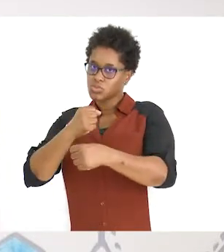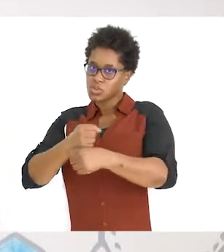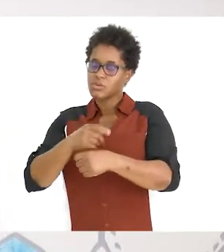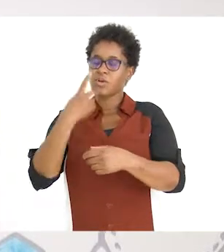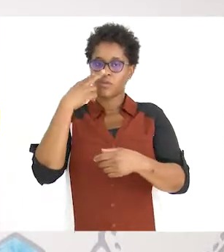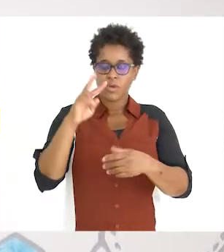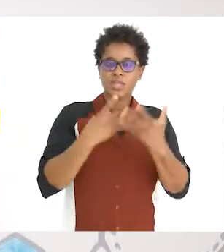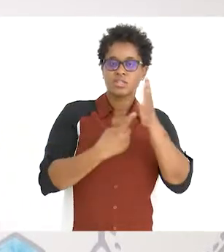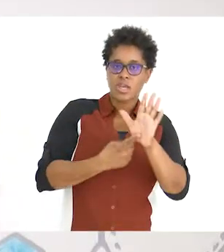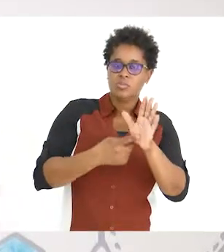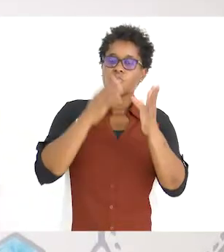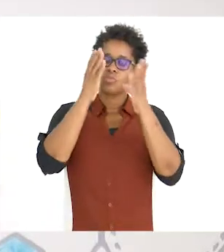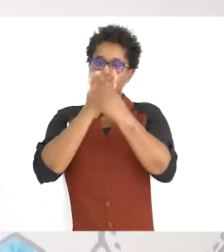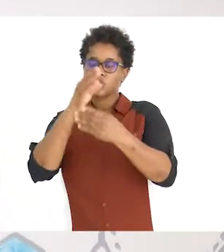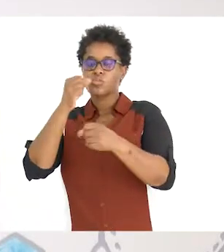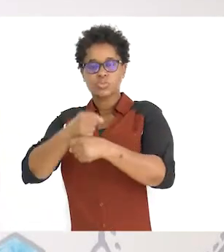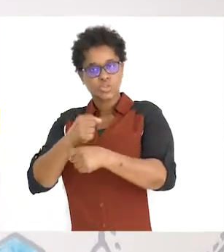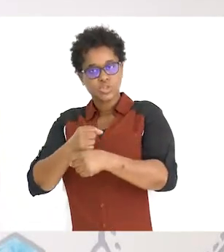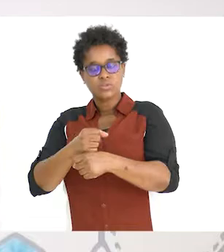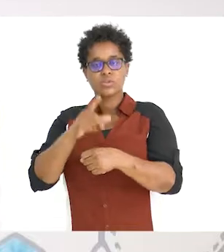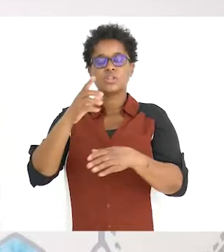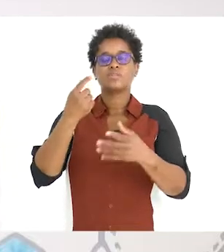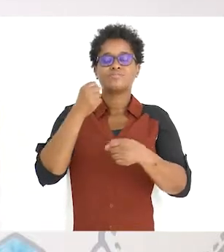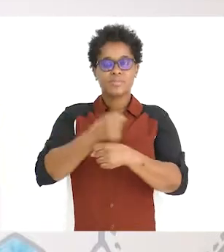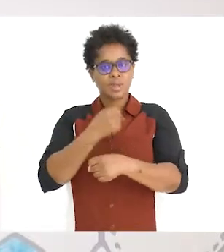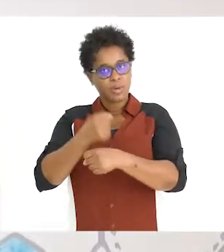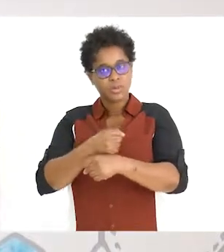processo produtivo da produção de calçado.